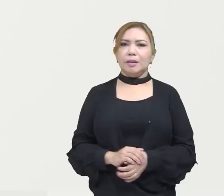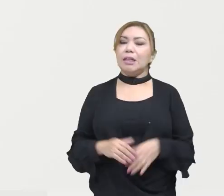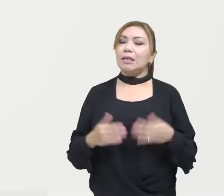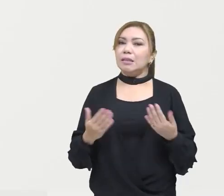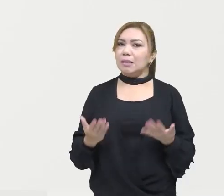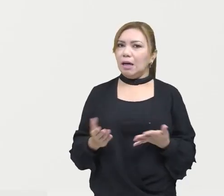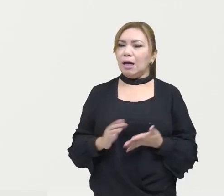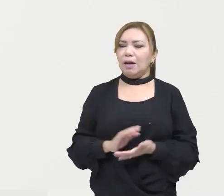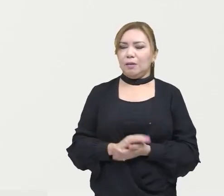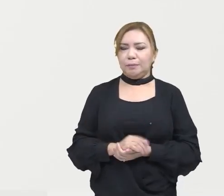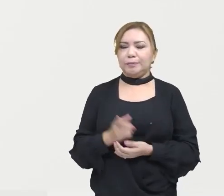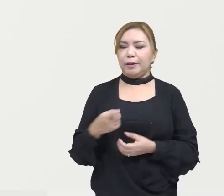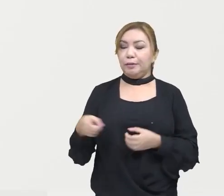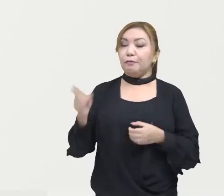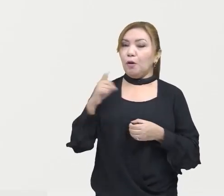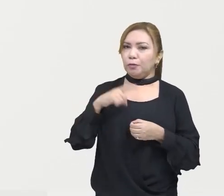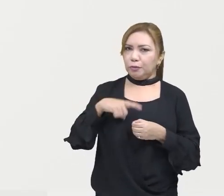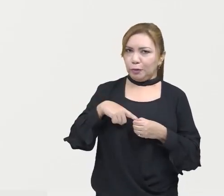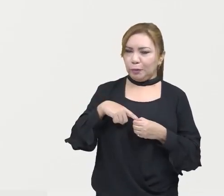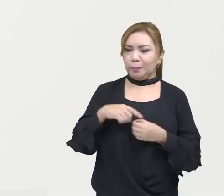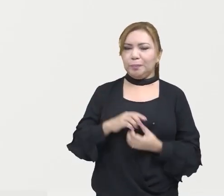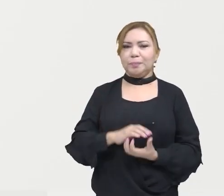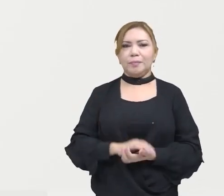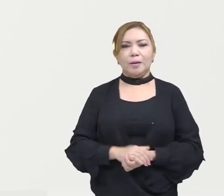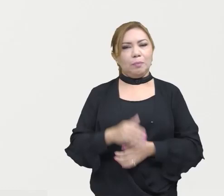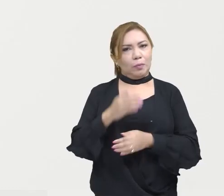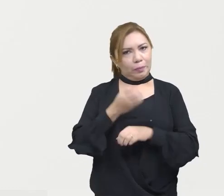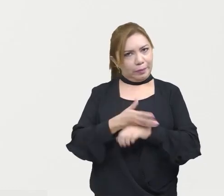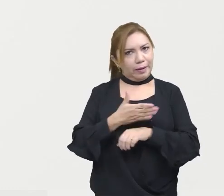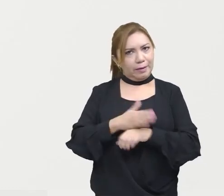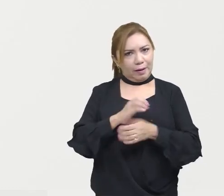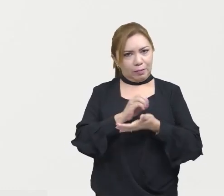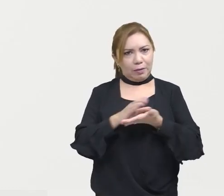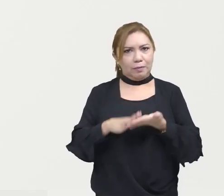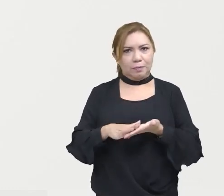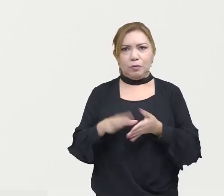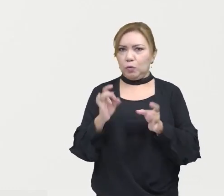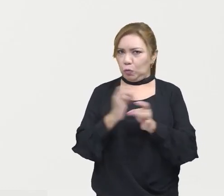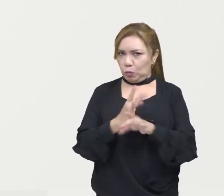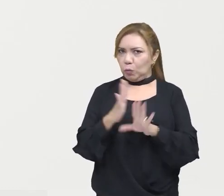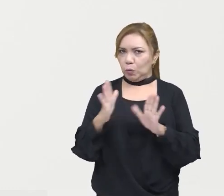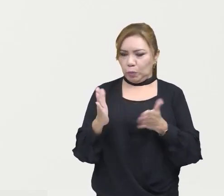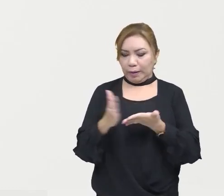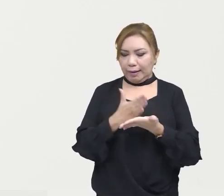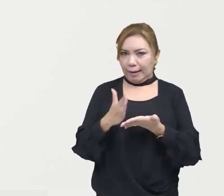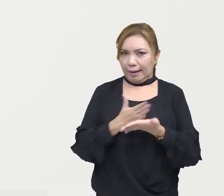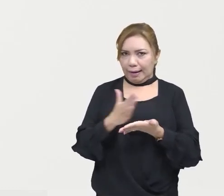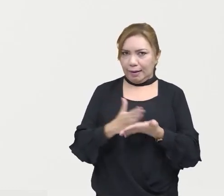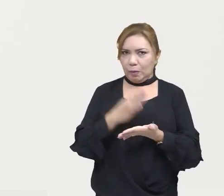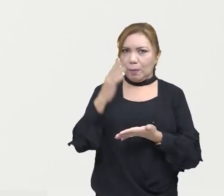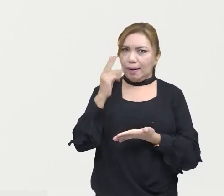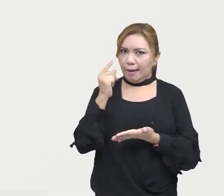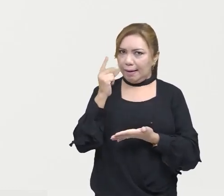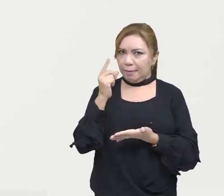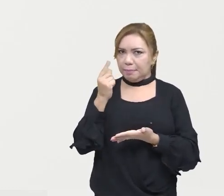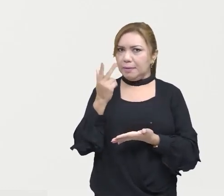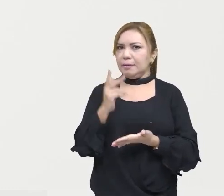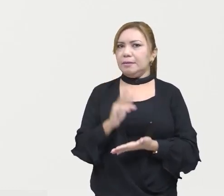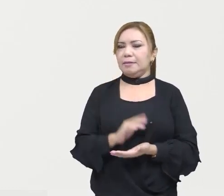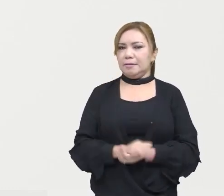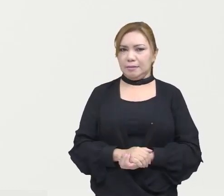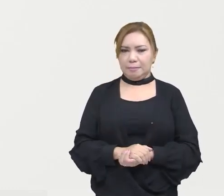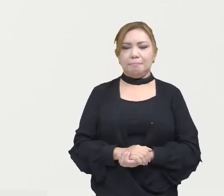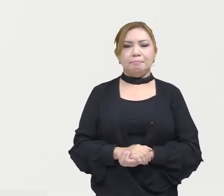Então, nós voltamos para mais um exercitando. Vocês prepararam aí tudo certo? Caderno, caneta, lápis. Vamos